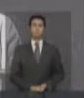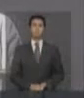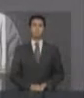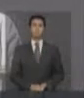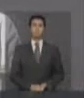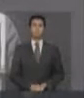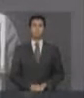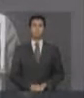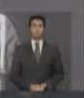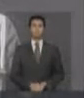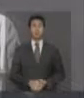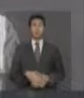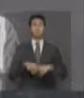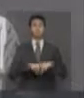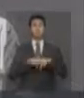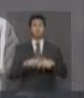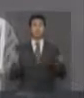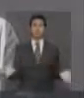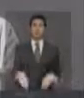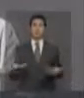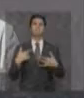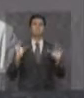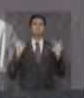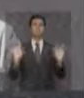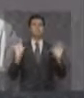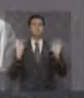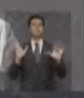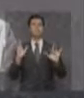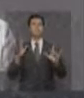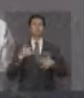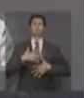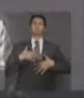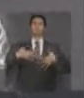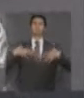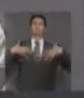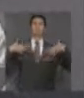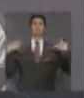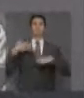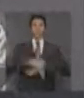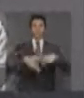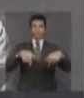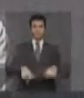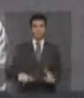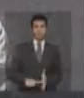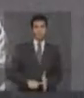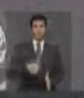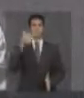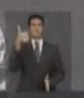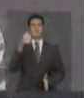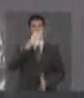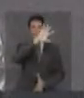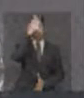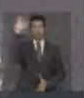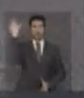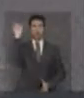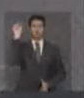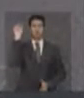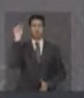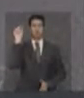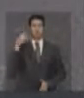é com especial alegria que eu venho pela primeira vez aqui no Amazonas, né,